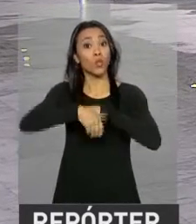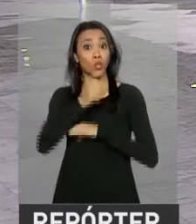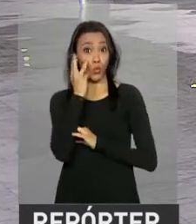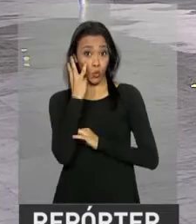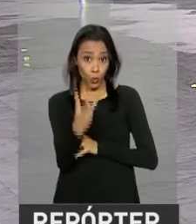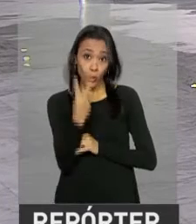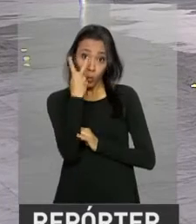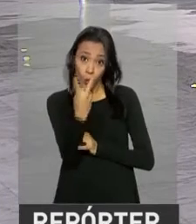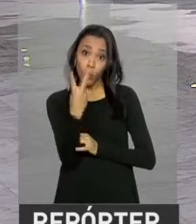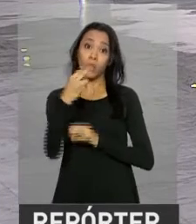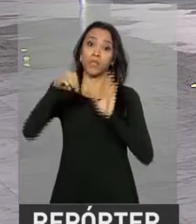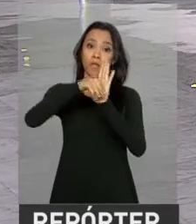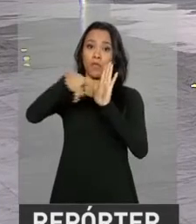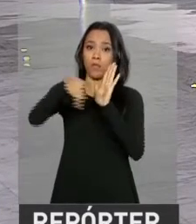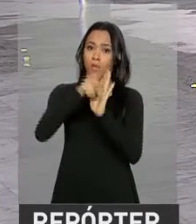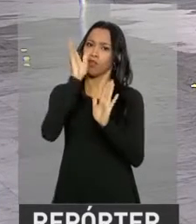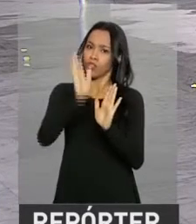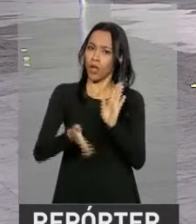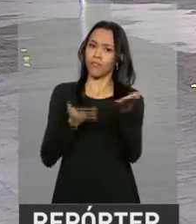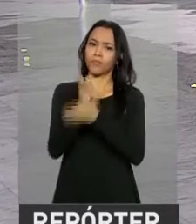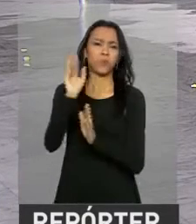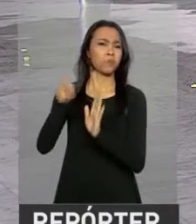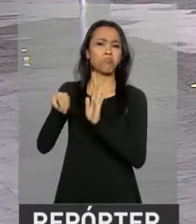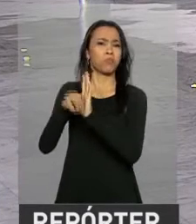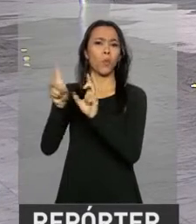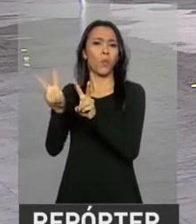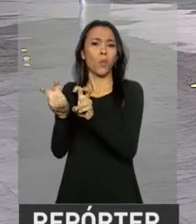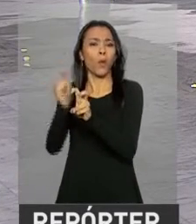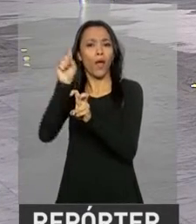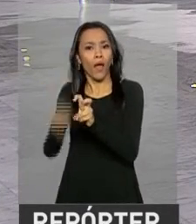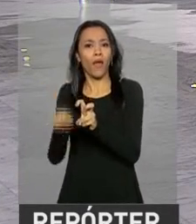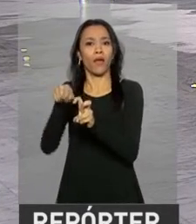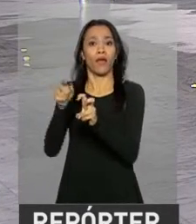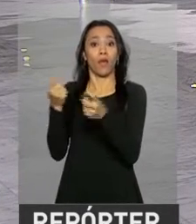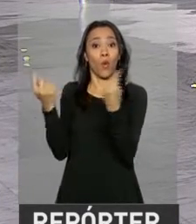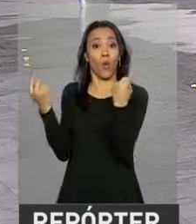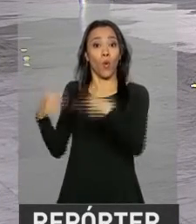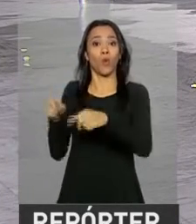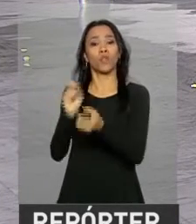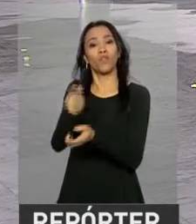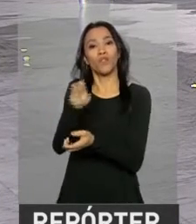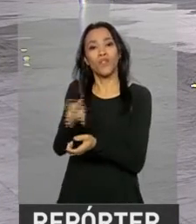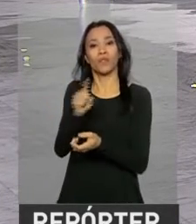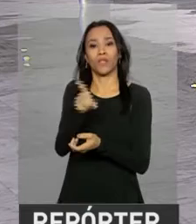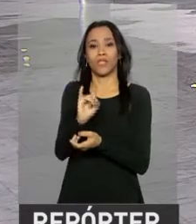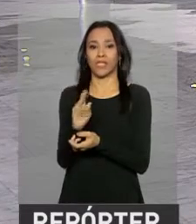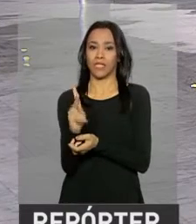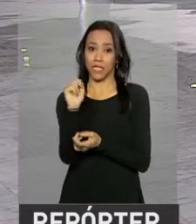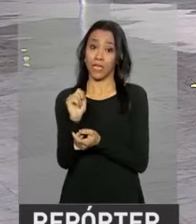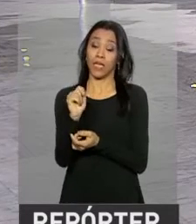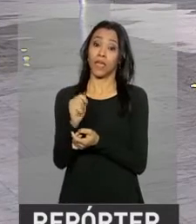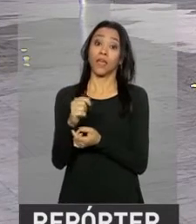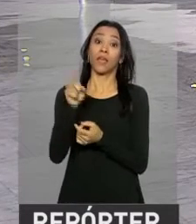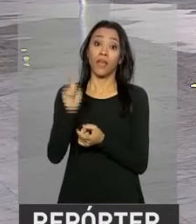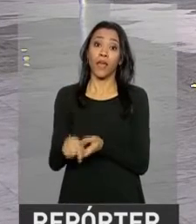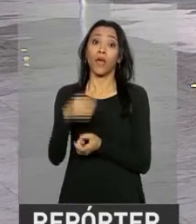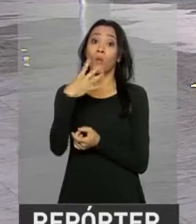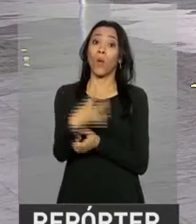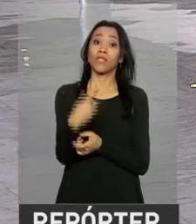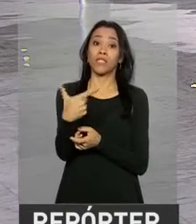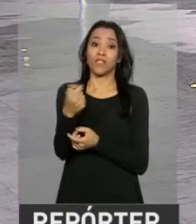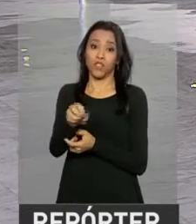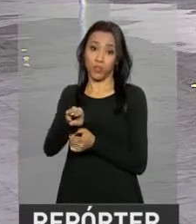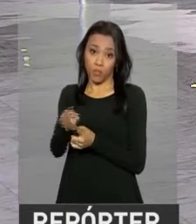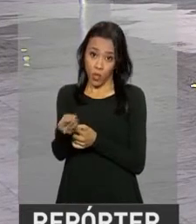foram aprovadas a mp que trata de ações de combate ao vírus da zica que destino a 420 milhões